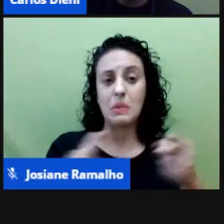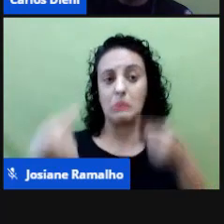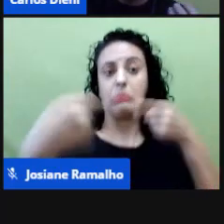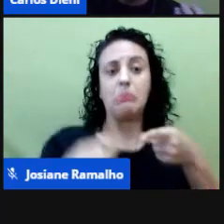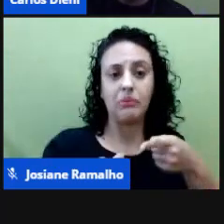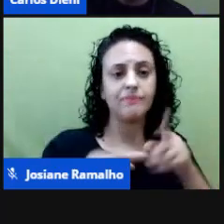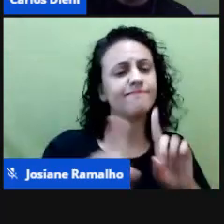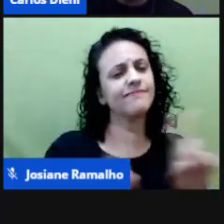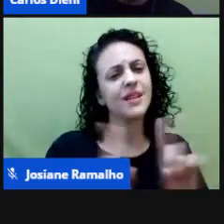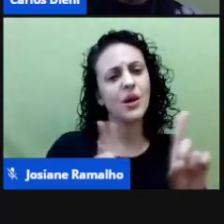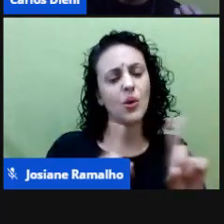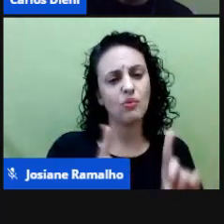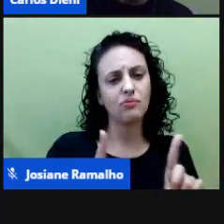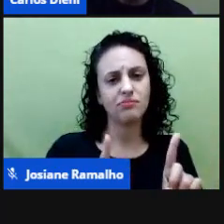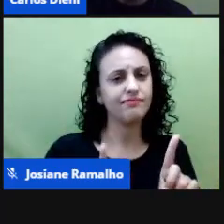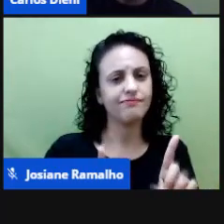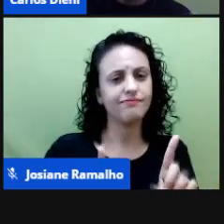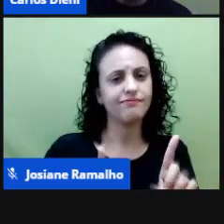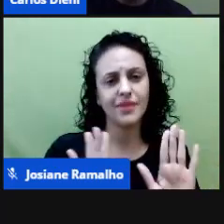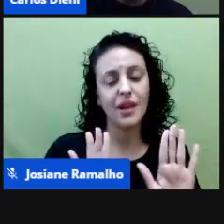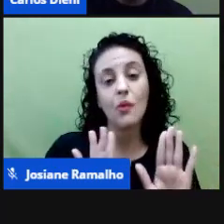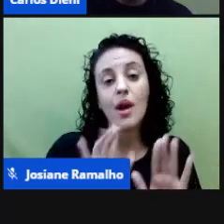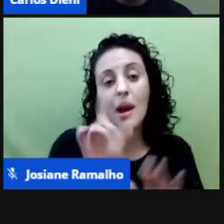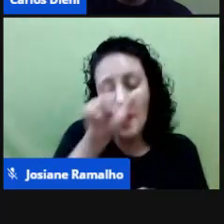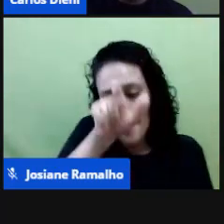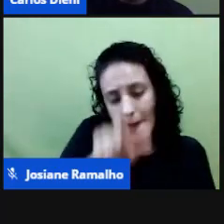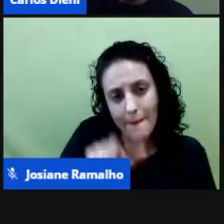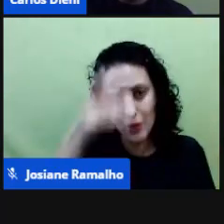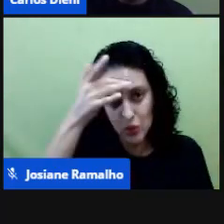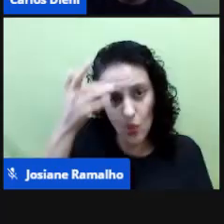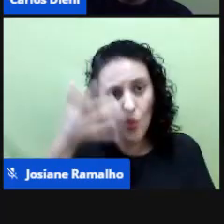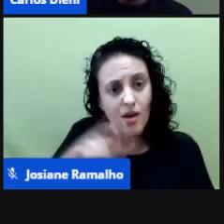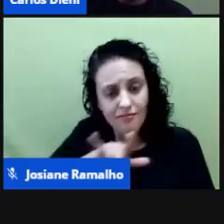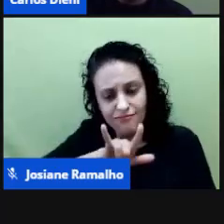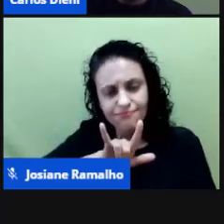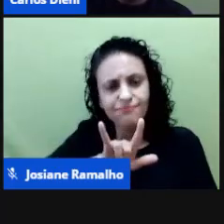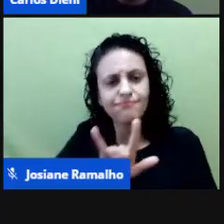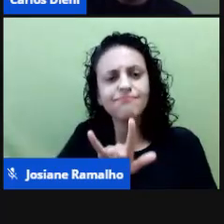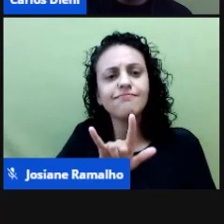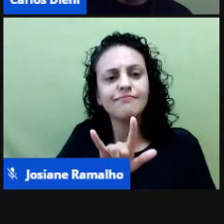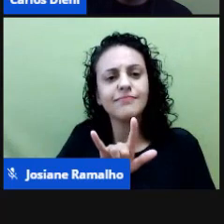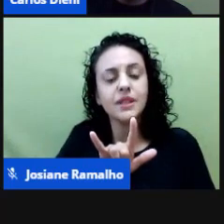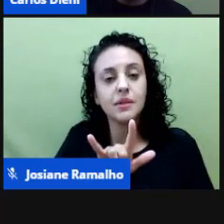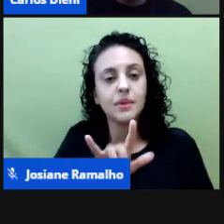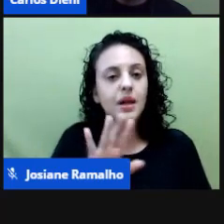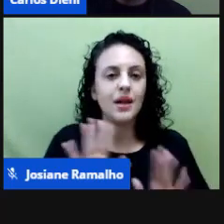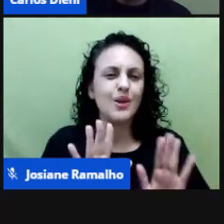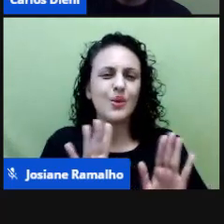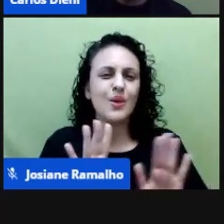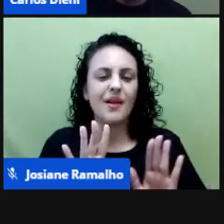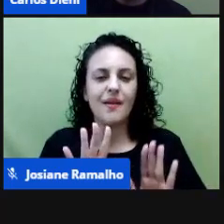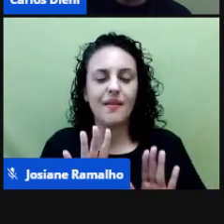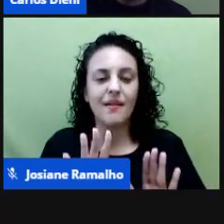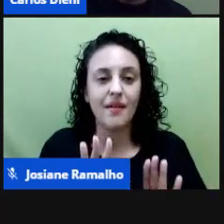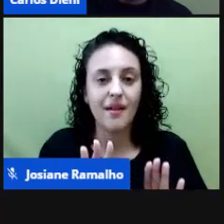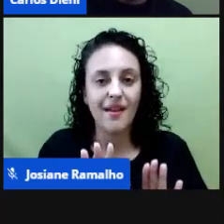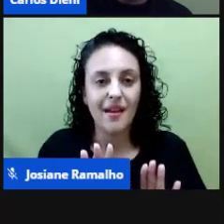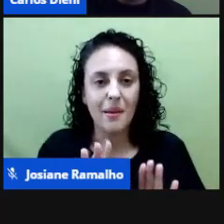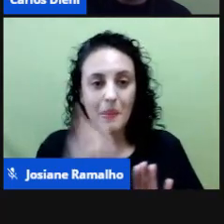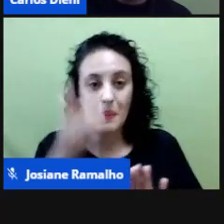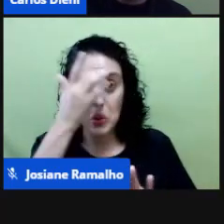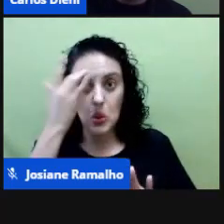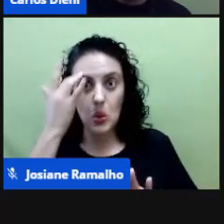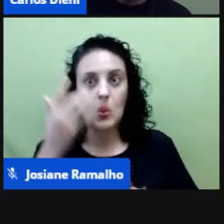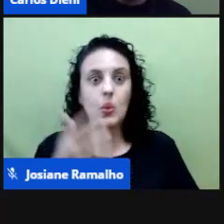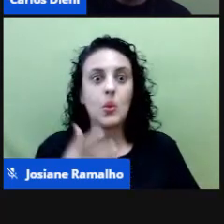gozo. O amador, que ama, continua amando, não é de modo algum um herói de criação, do desempenho. Ele